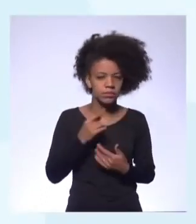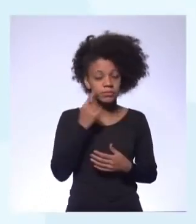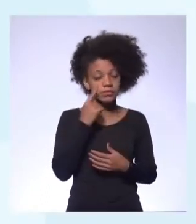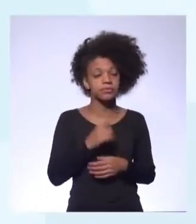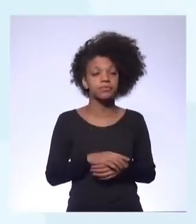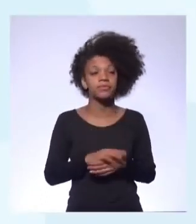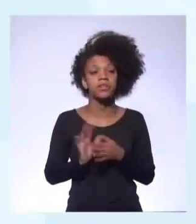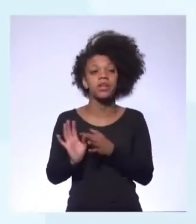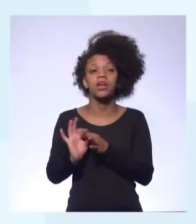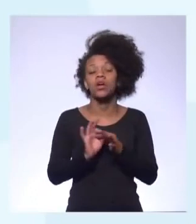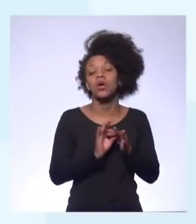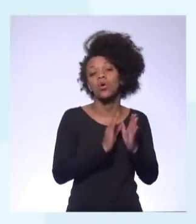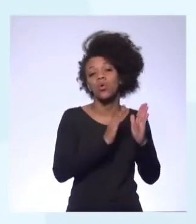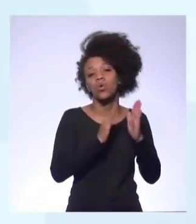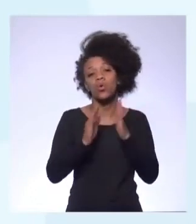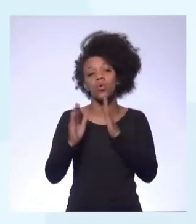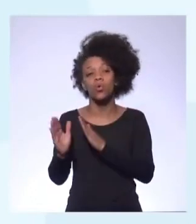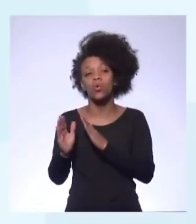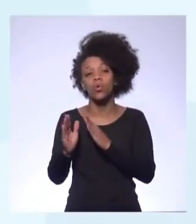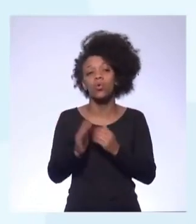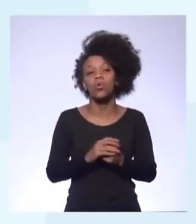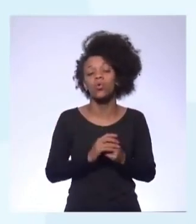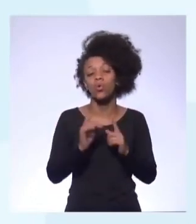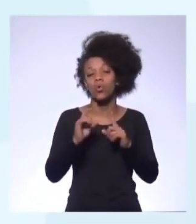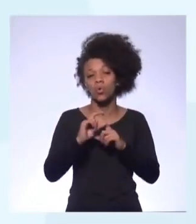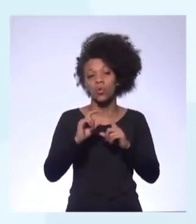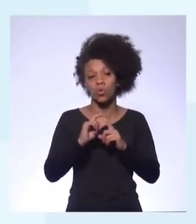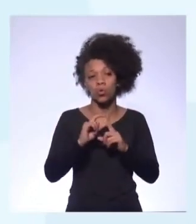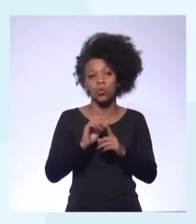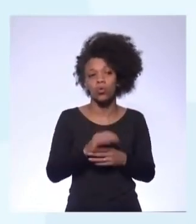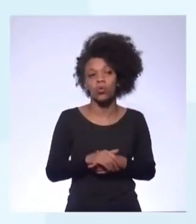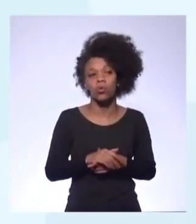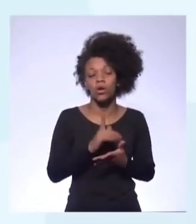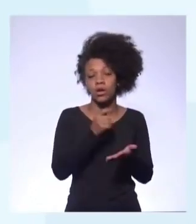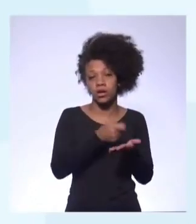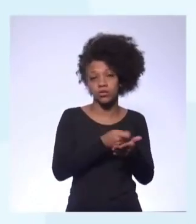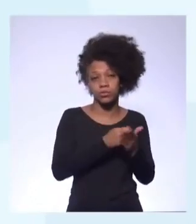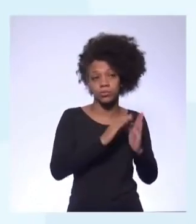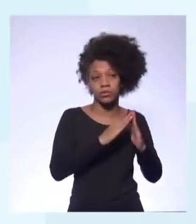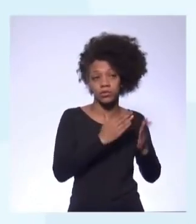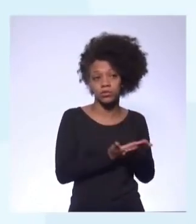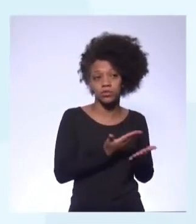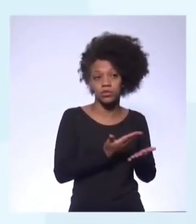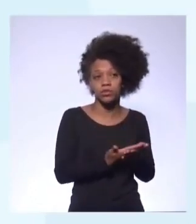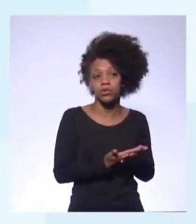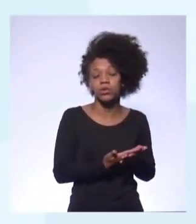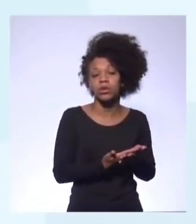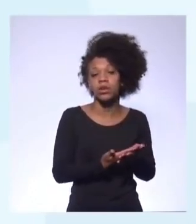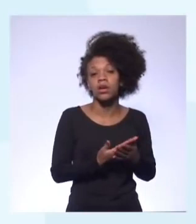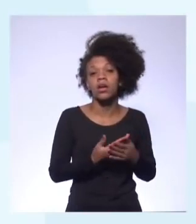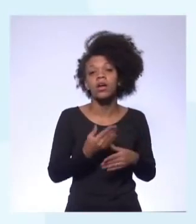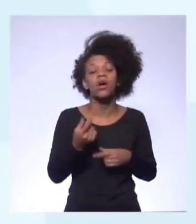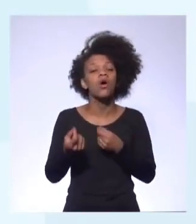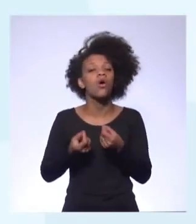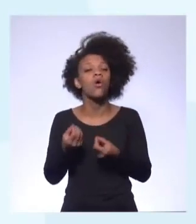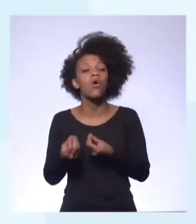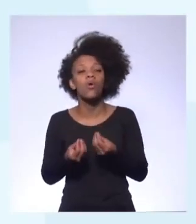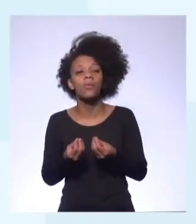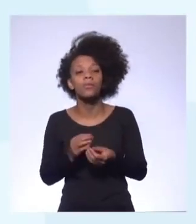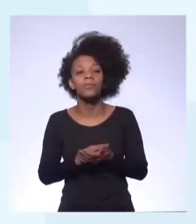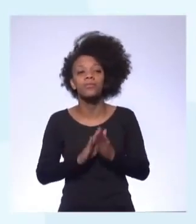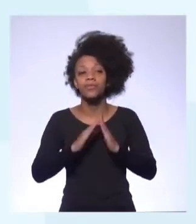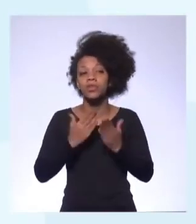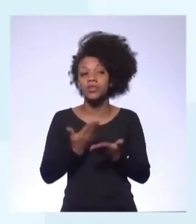gente. Relacione as colunas de acordo com os termos ou as palavras que retomam. Regimento escolar retoma o quê? É retomado como? Desculpa.